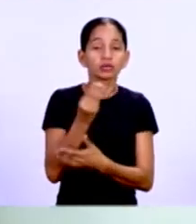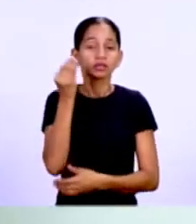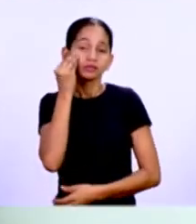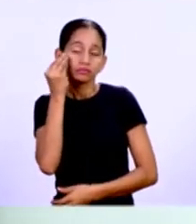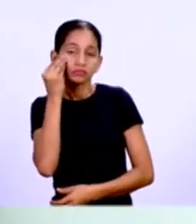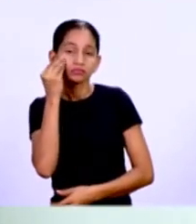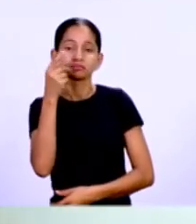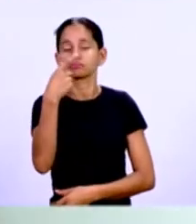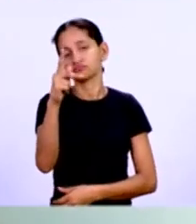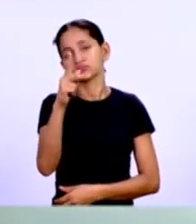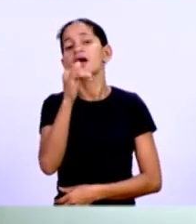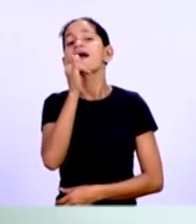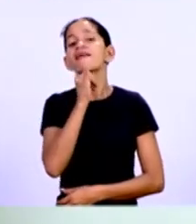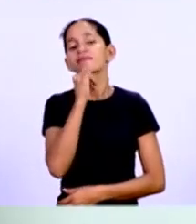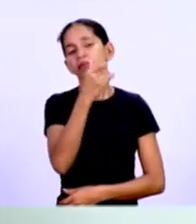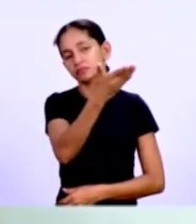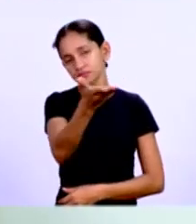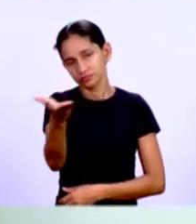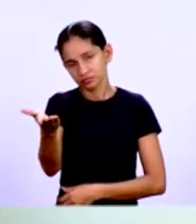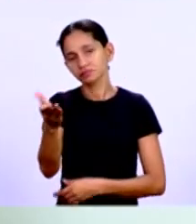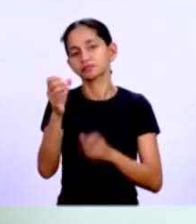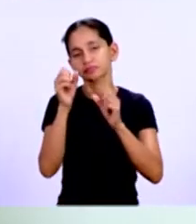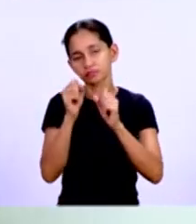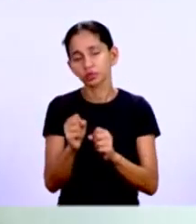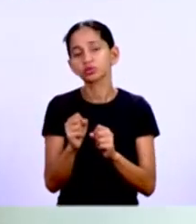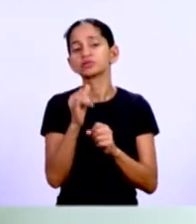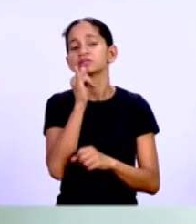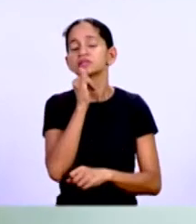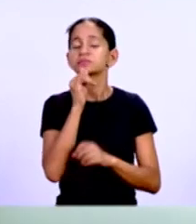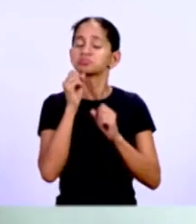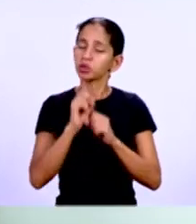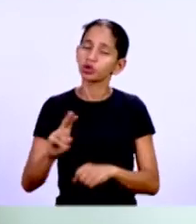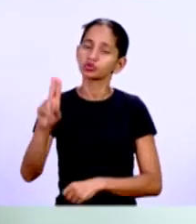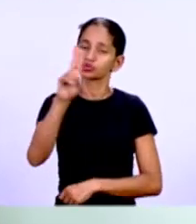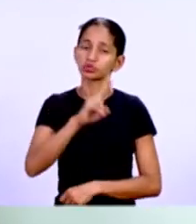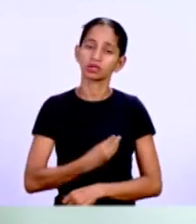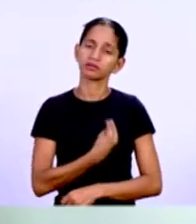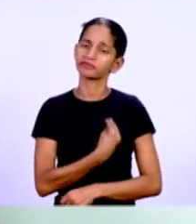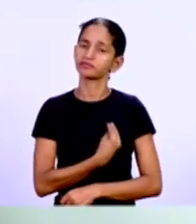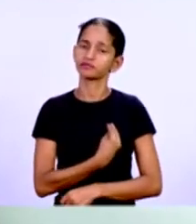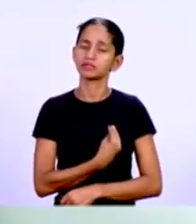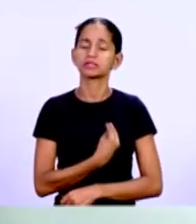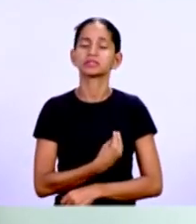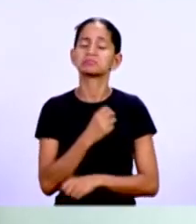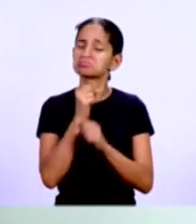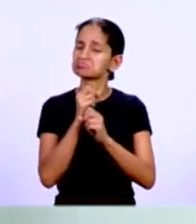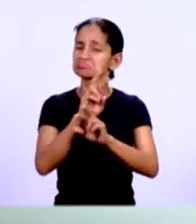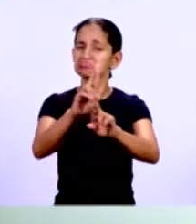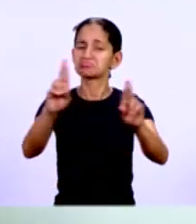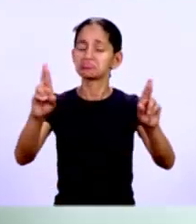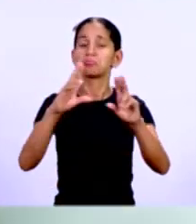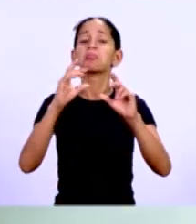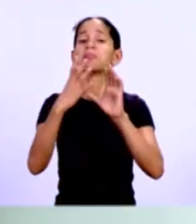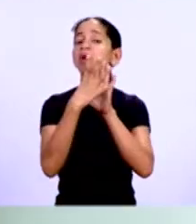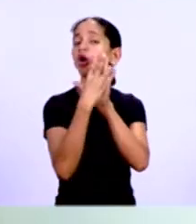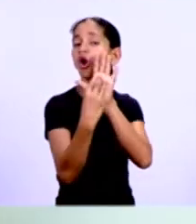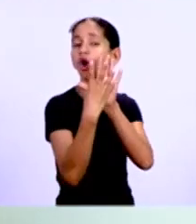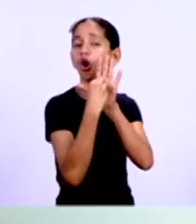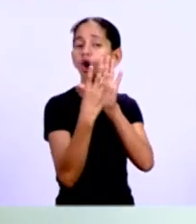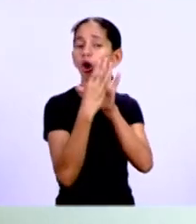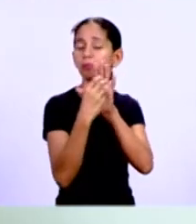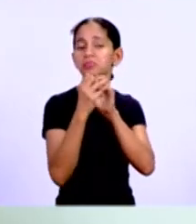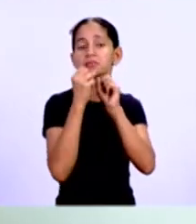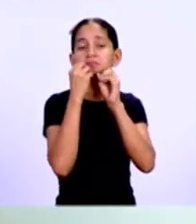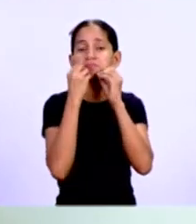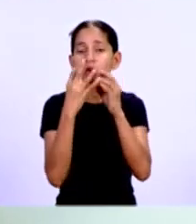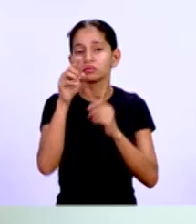de probabilidade como um exemplo para vocês, que é uma coisa que pode ser utilizada na vida prática. Acho que se vocês puderem copiar do slide, tentar empregar